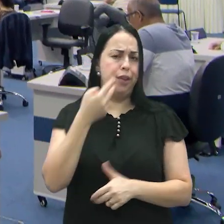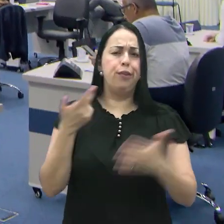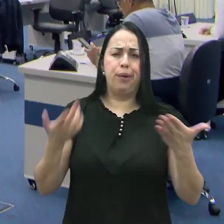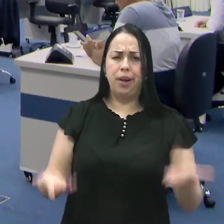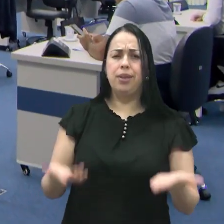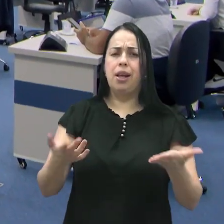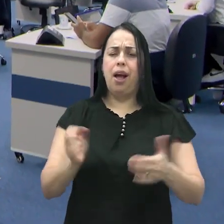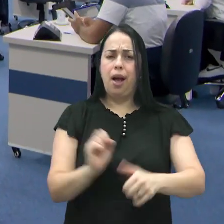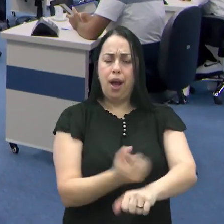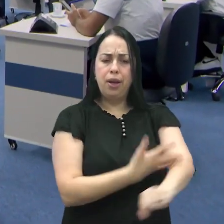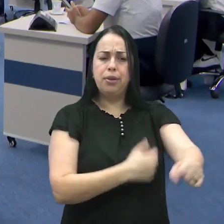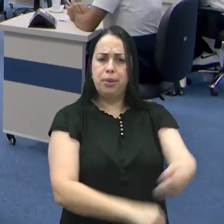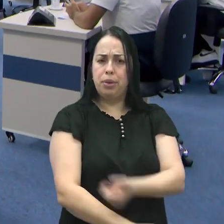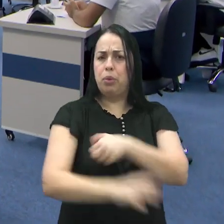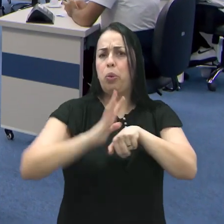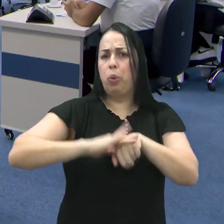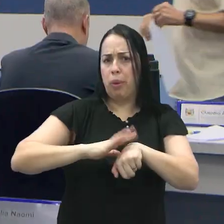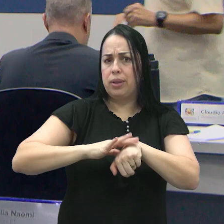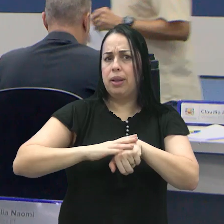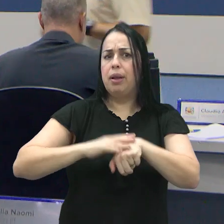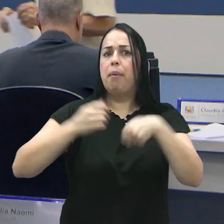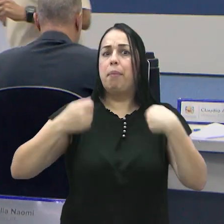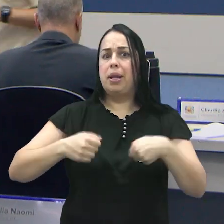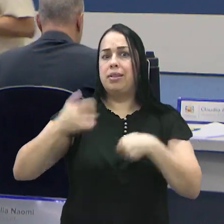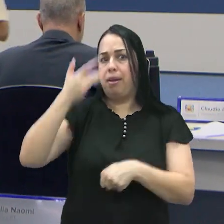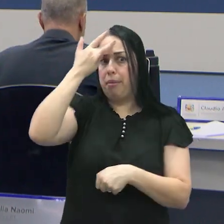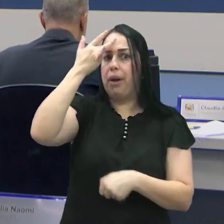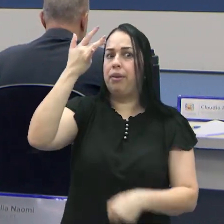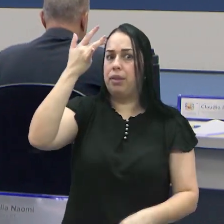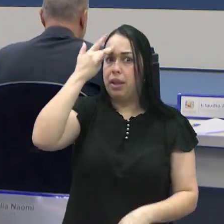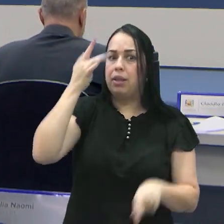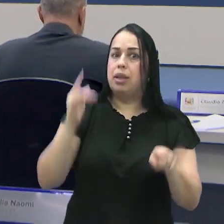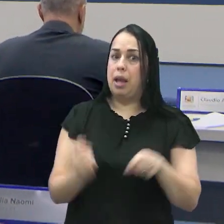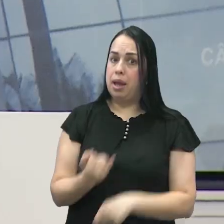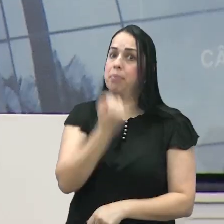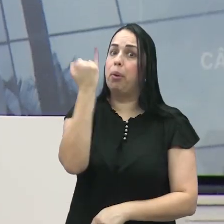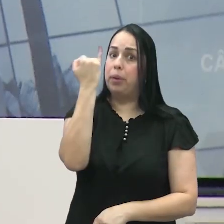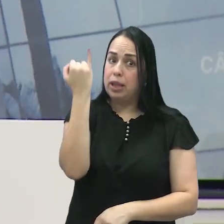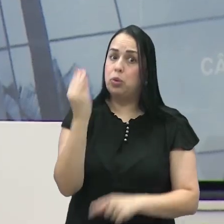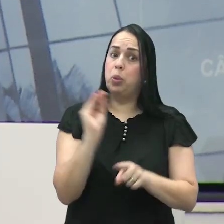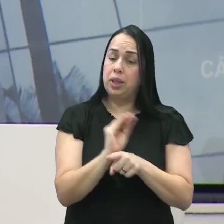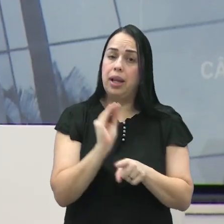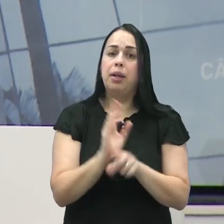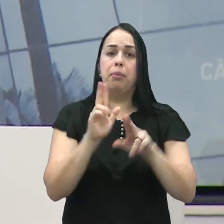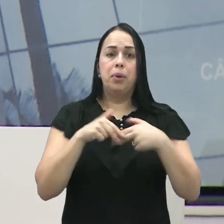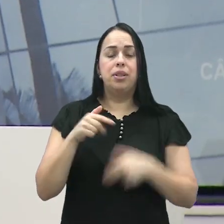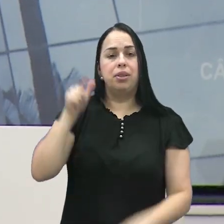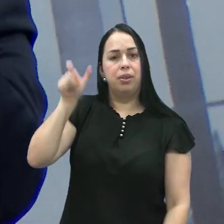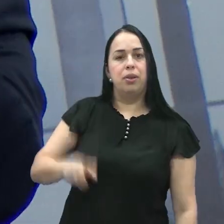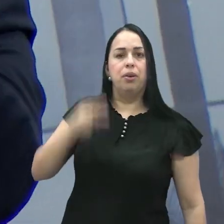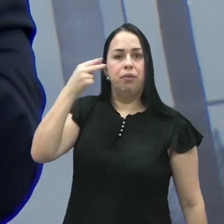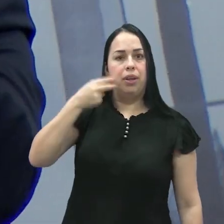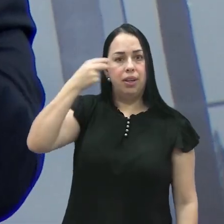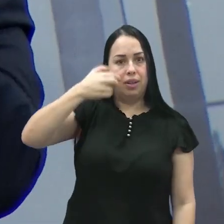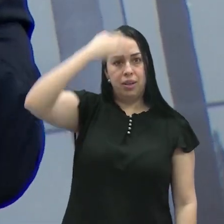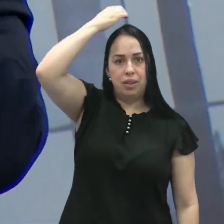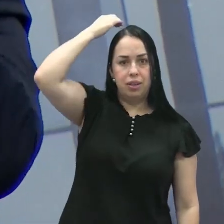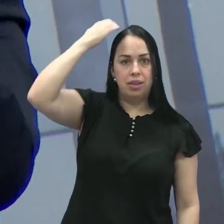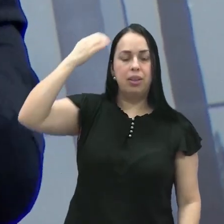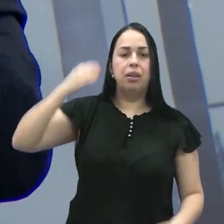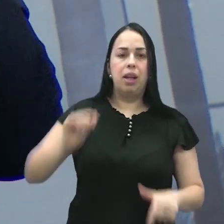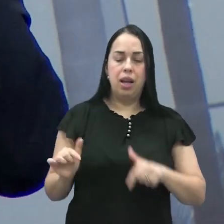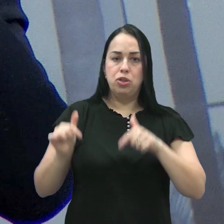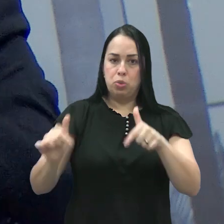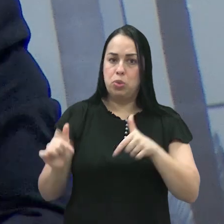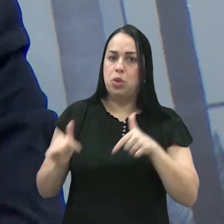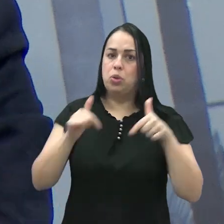as doenças emocionais devem ser entendidas como uma questão de saúde pública. Segundo o vereador Carlos Abranches, políticas públicas de